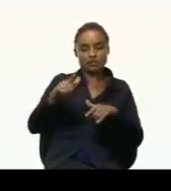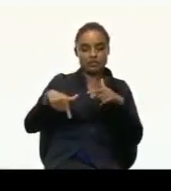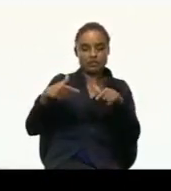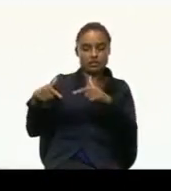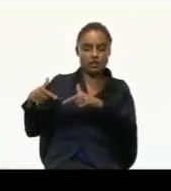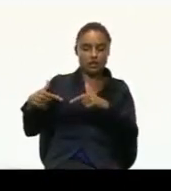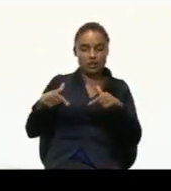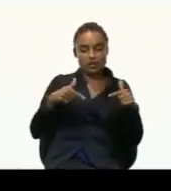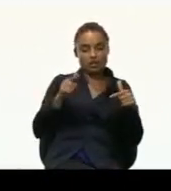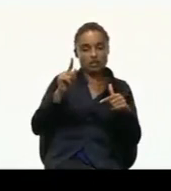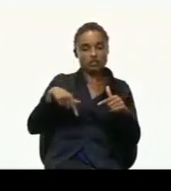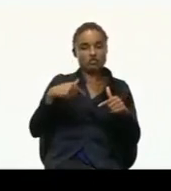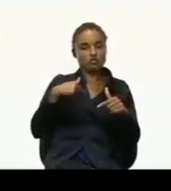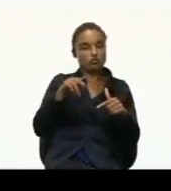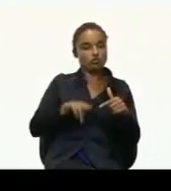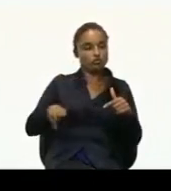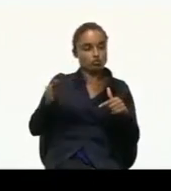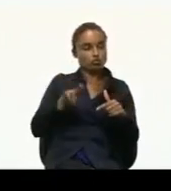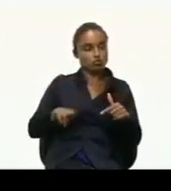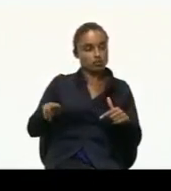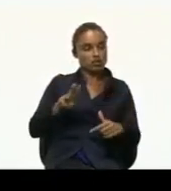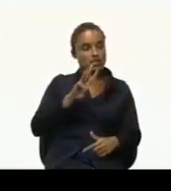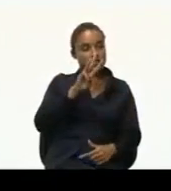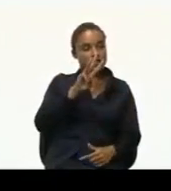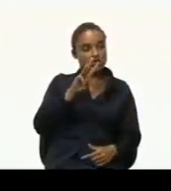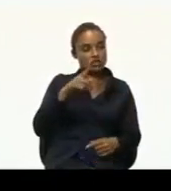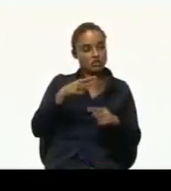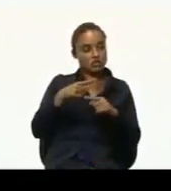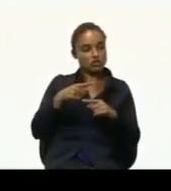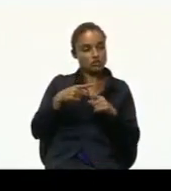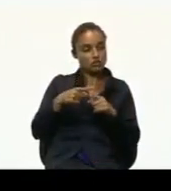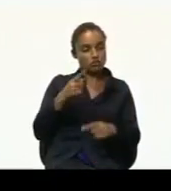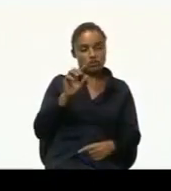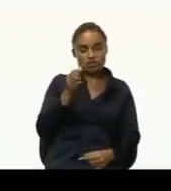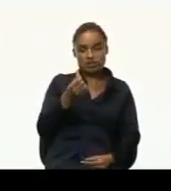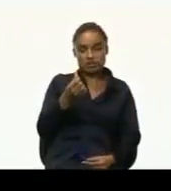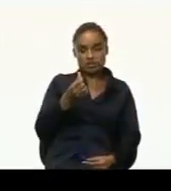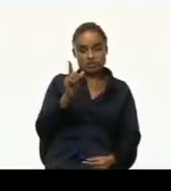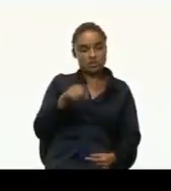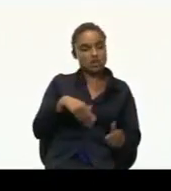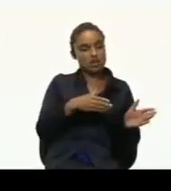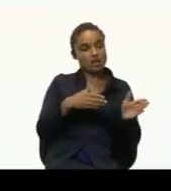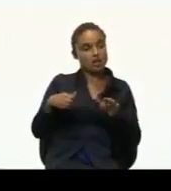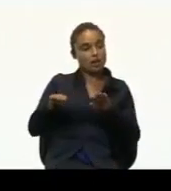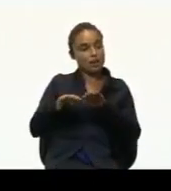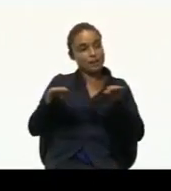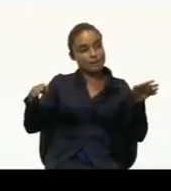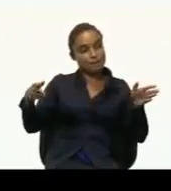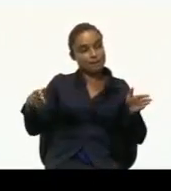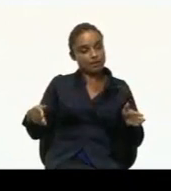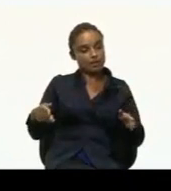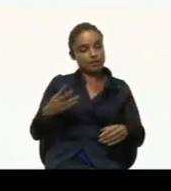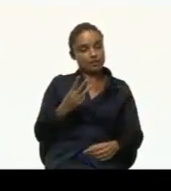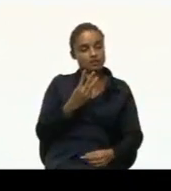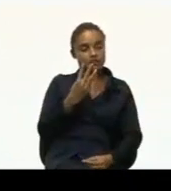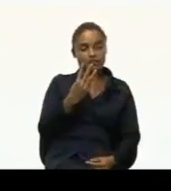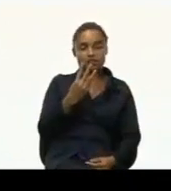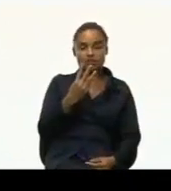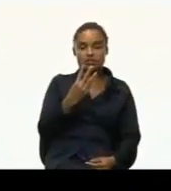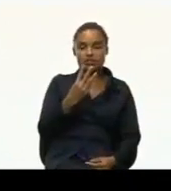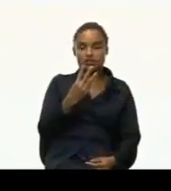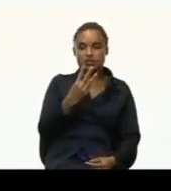desculpa. O professor falou aqui 3 por 6, né? Na verdade, a mesa do professor ficou 3